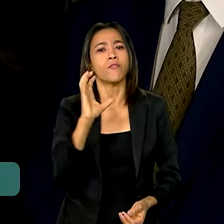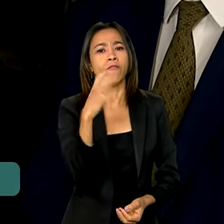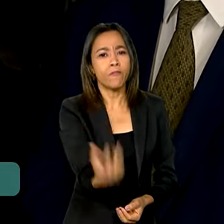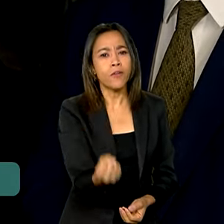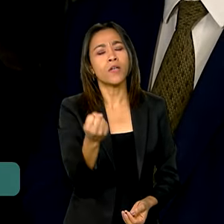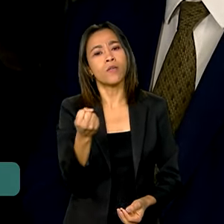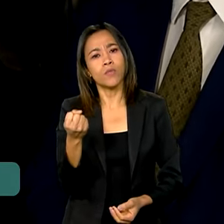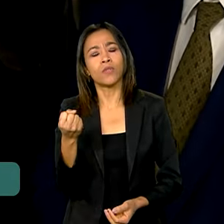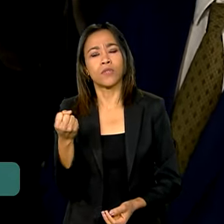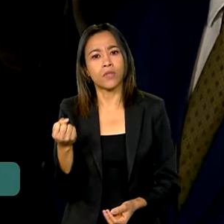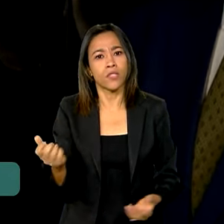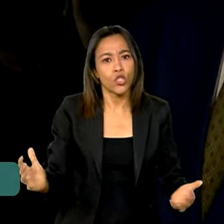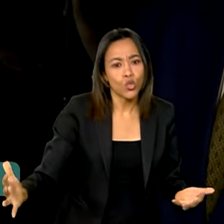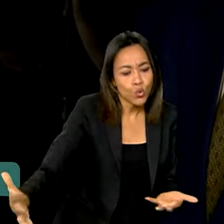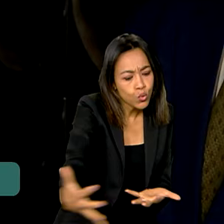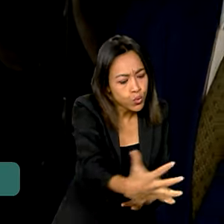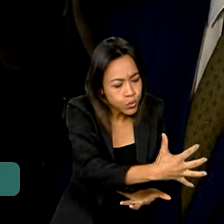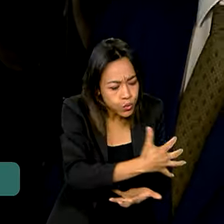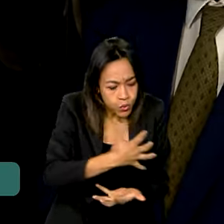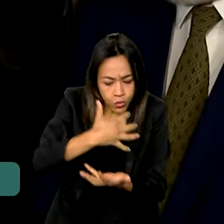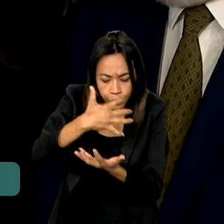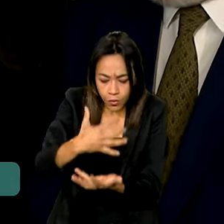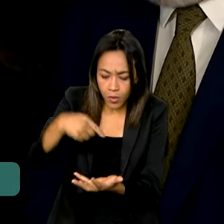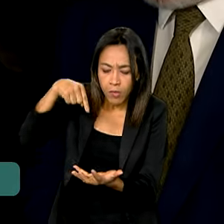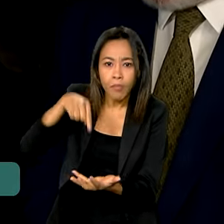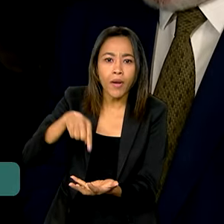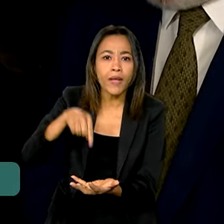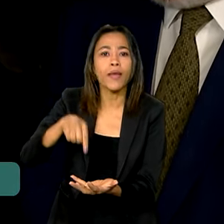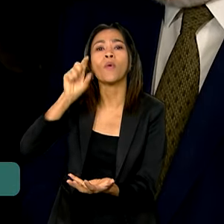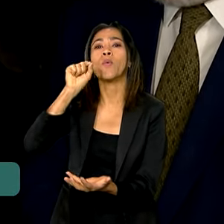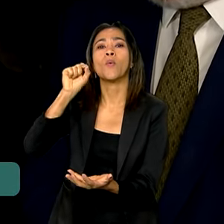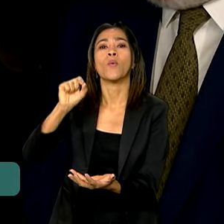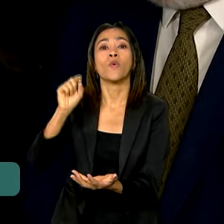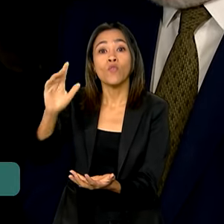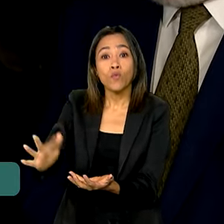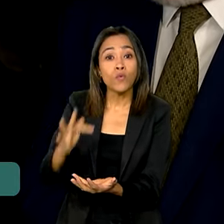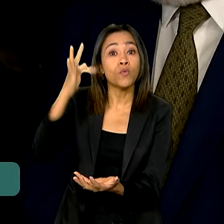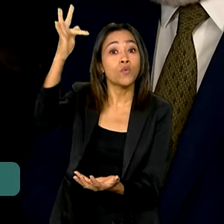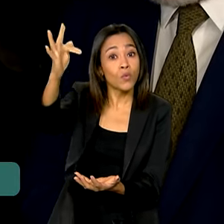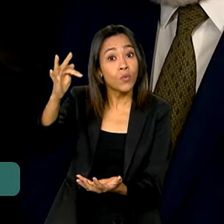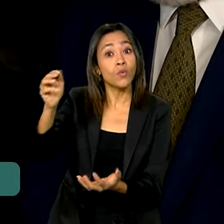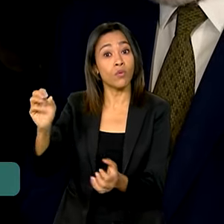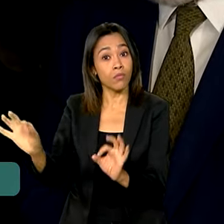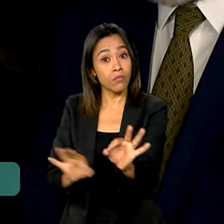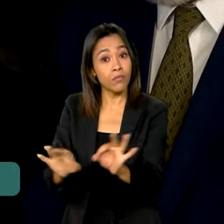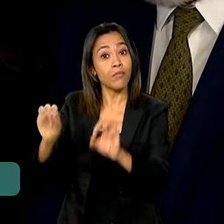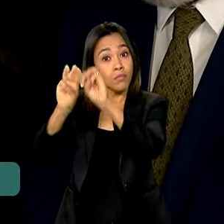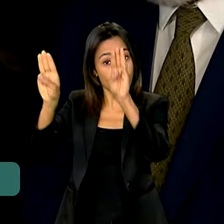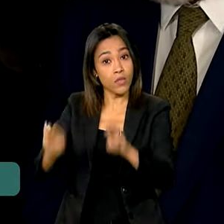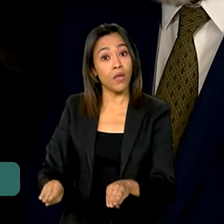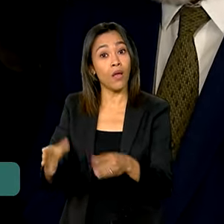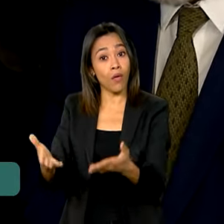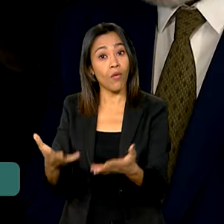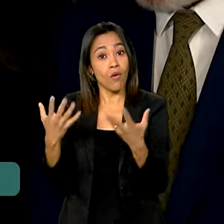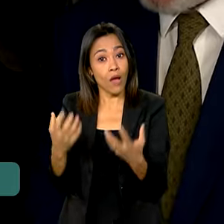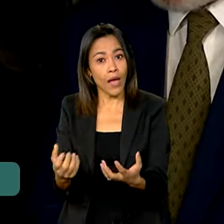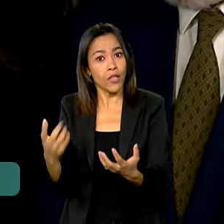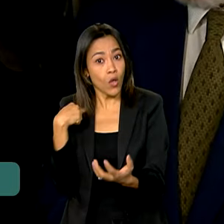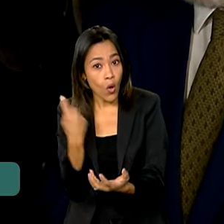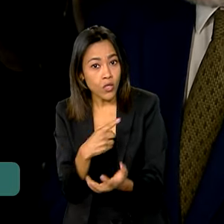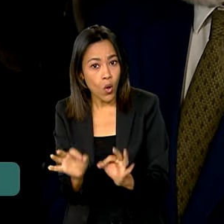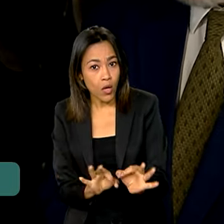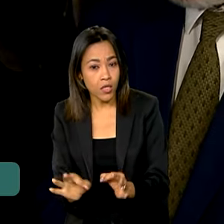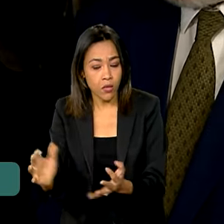para transformarmos este centro de memória num futuro museu. Reunimos as peças,